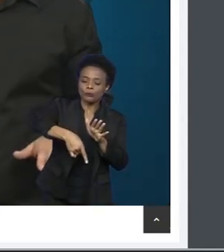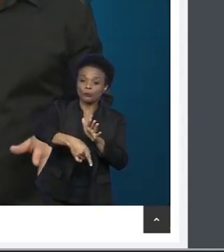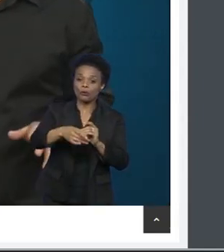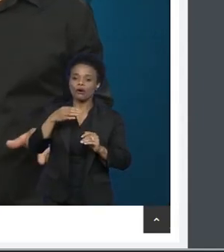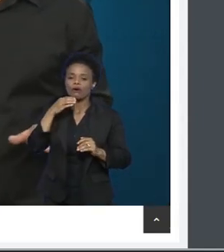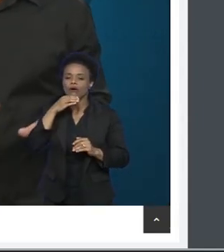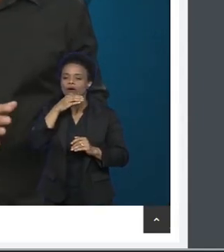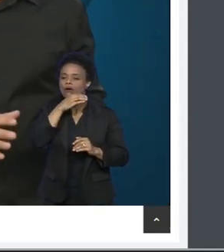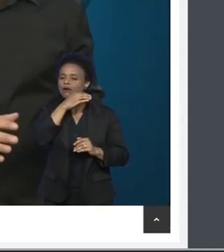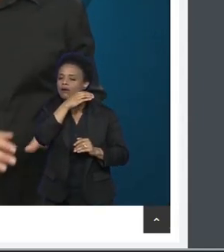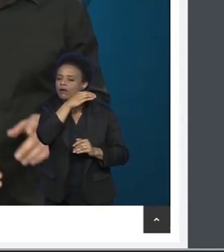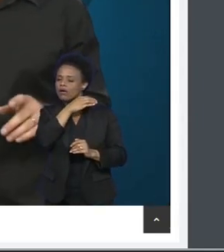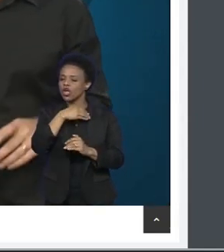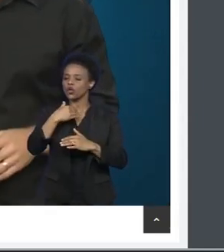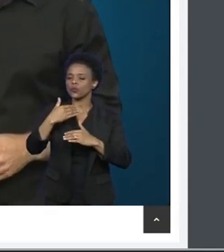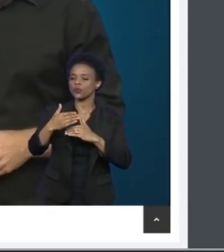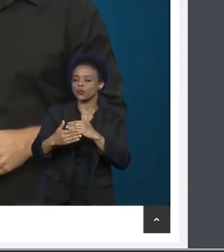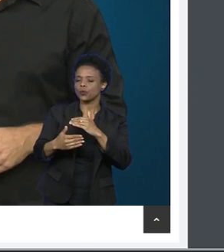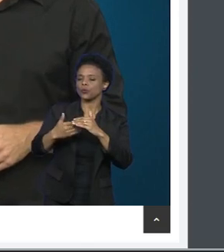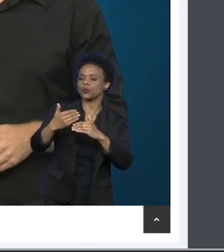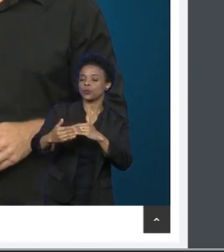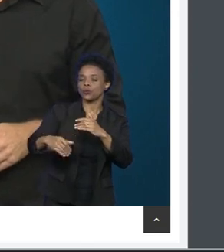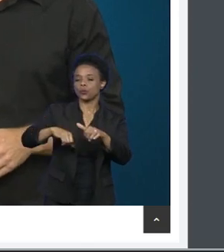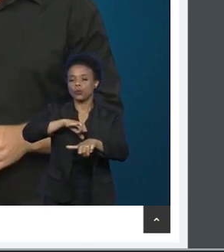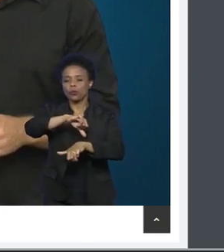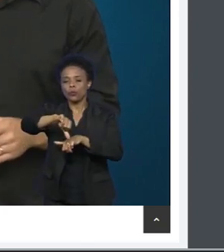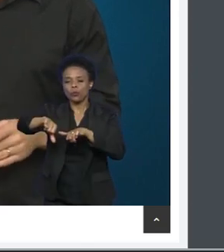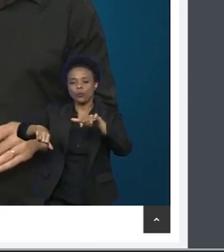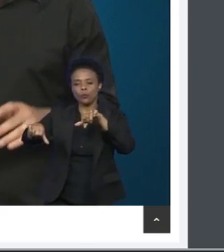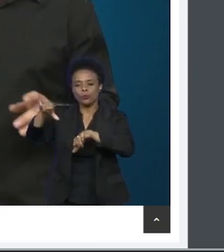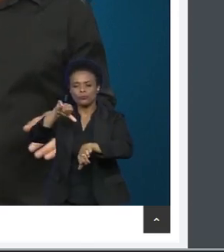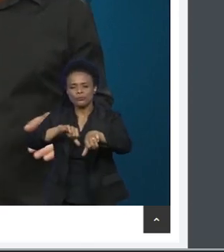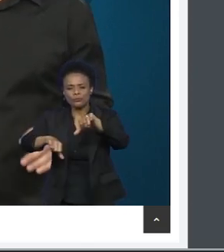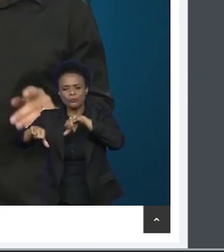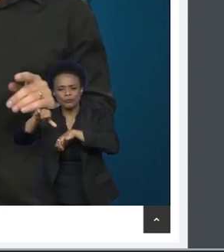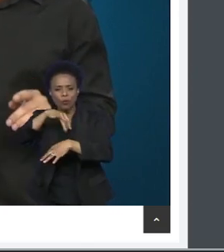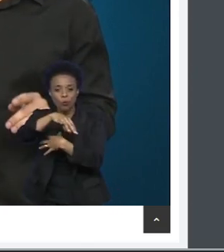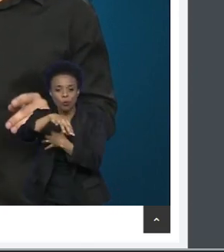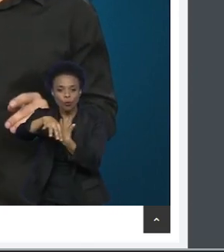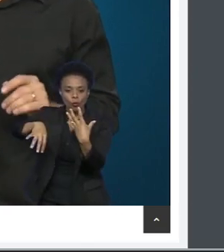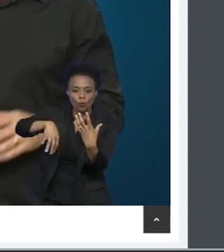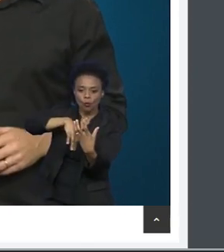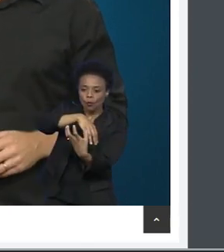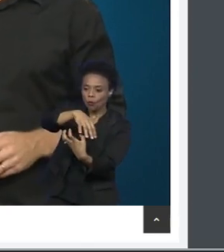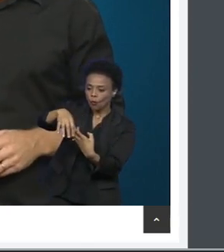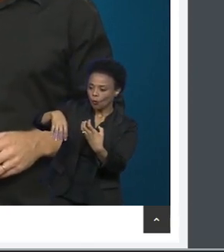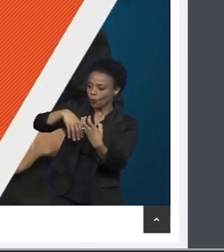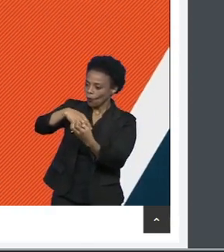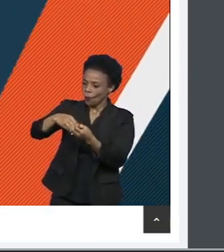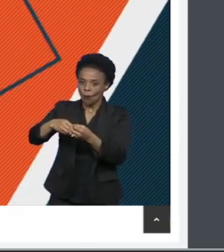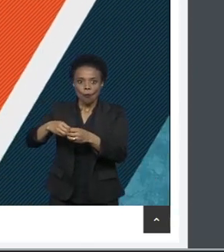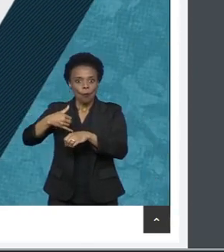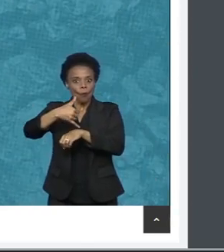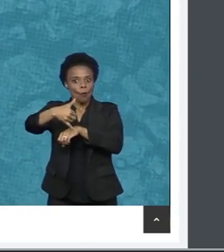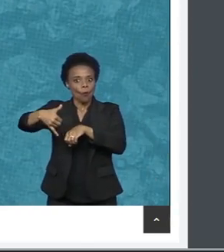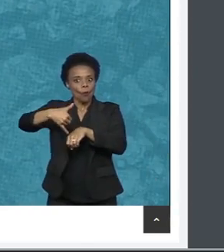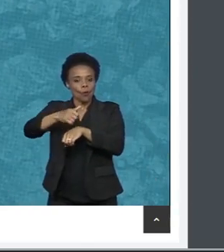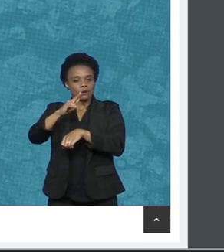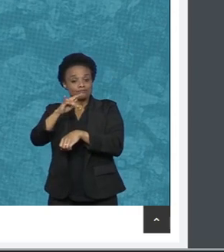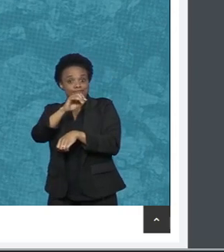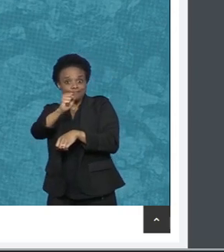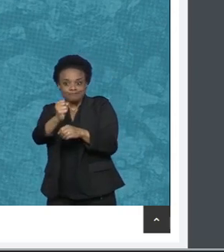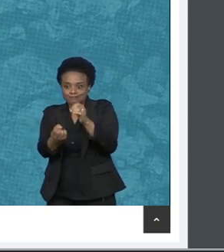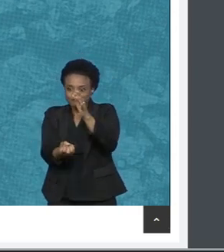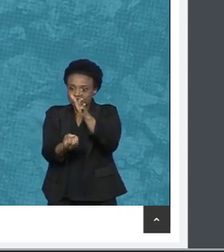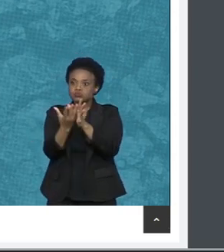de um período de maturação, reações químicas ocorrem e então óleo e gás são liberados. Já o carvão